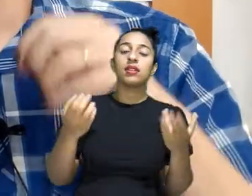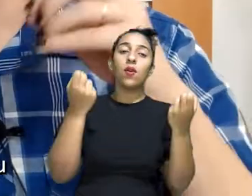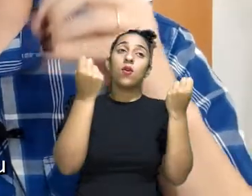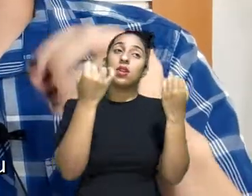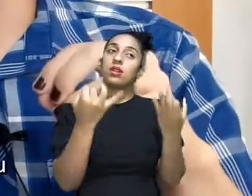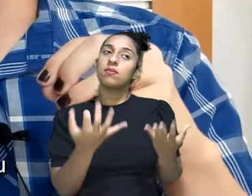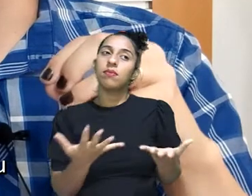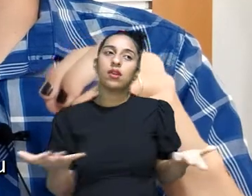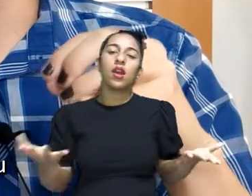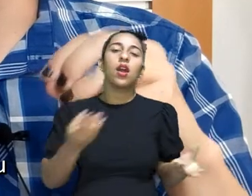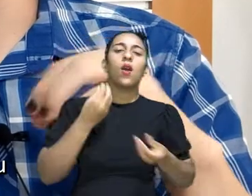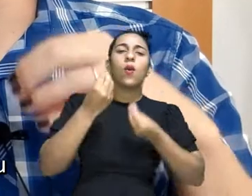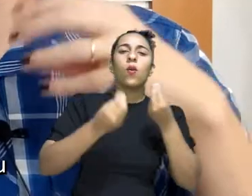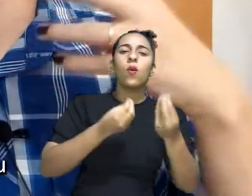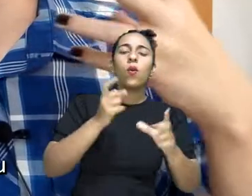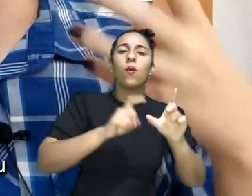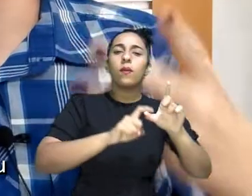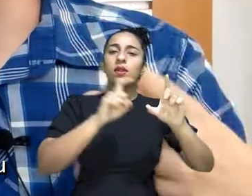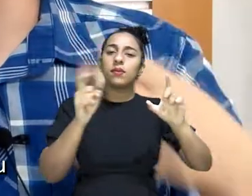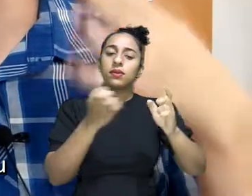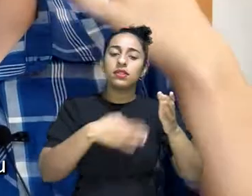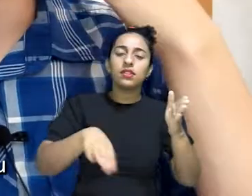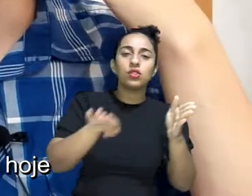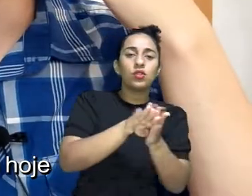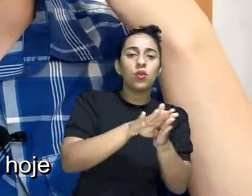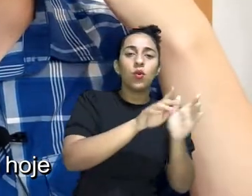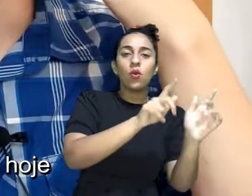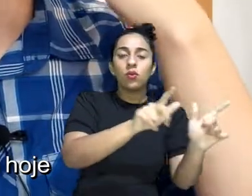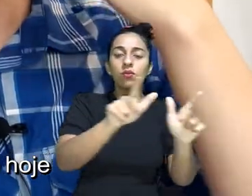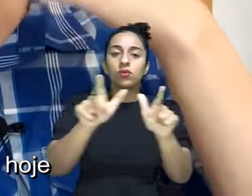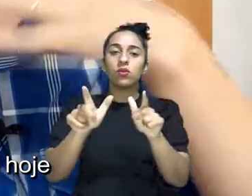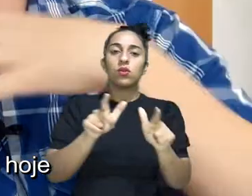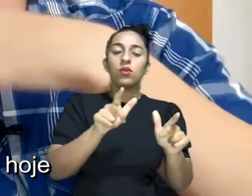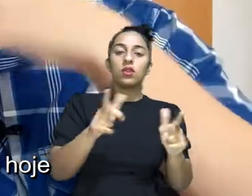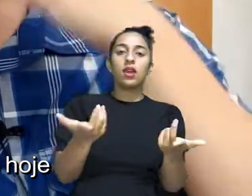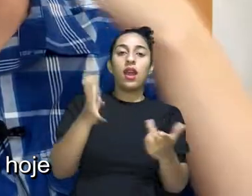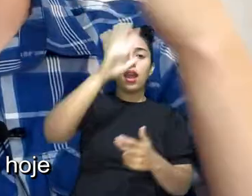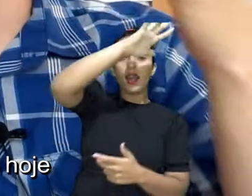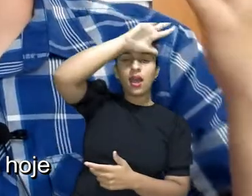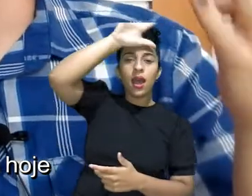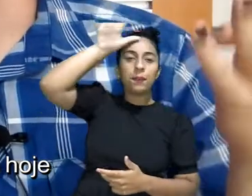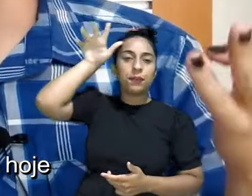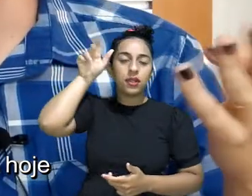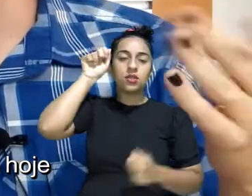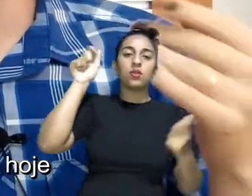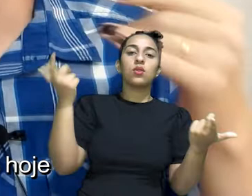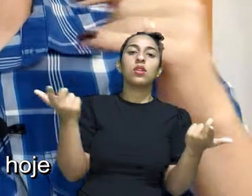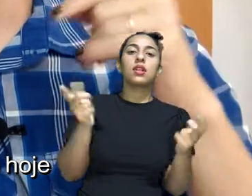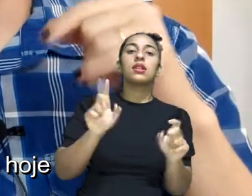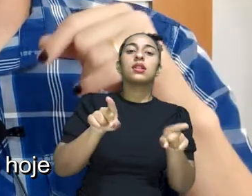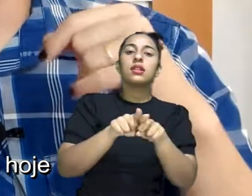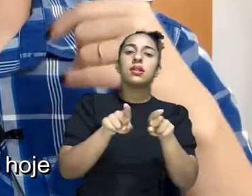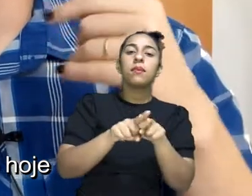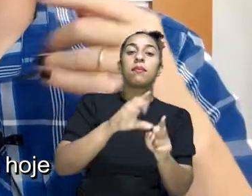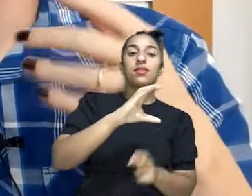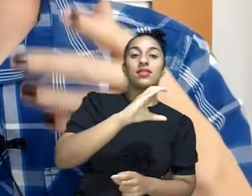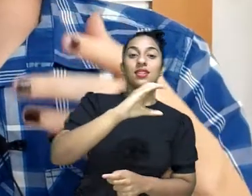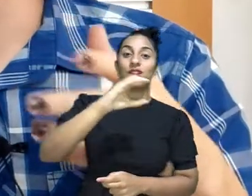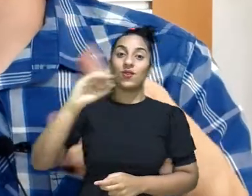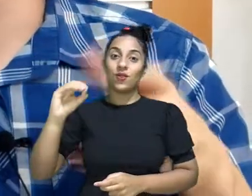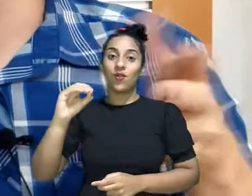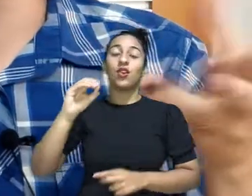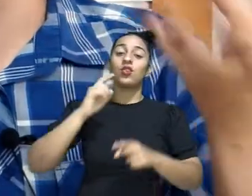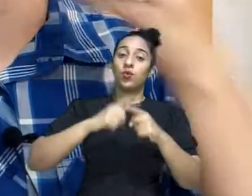tradicional Então se fala bastante sobre como que Independência chegou nos territórios que compreendem os estados Amazônicos os